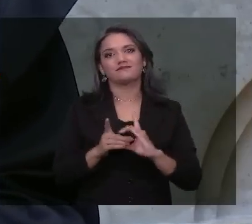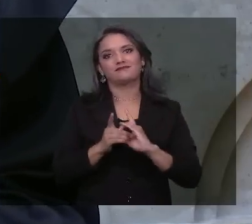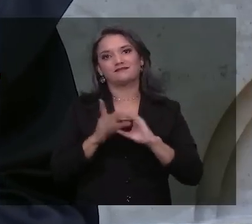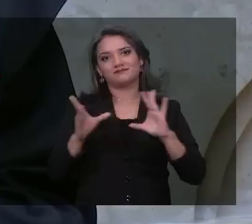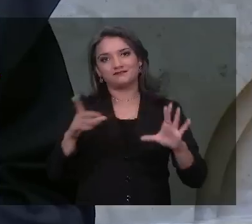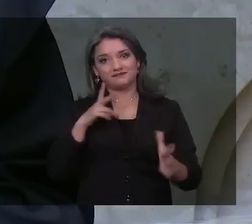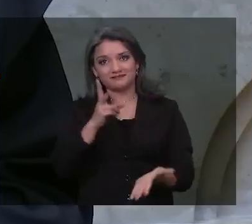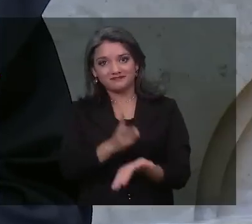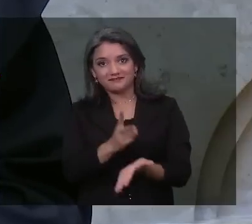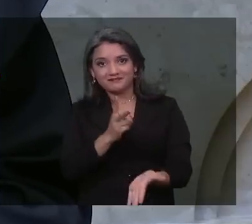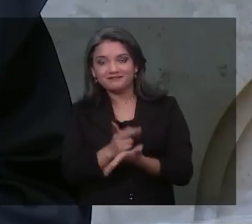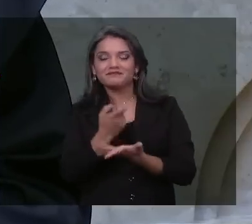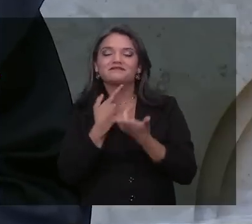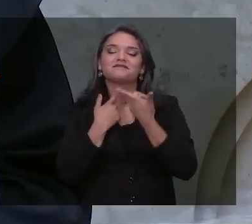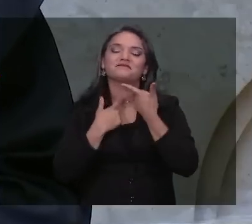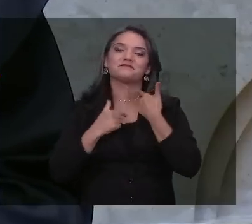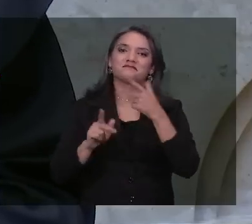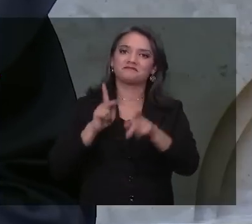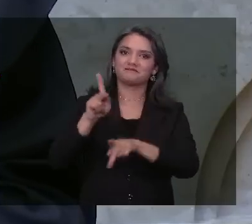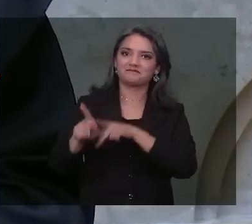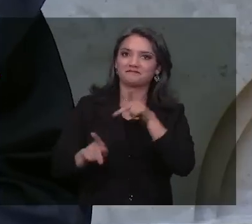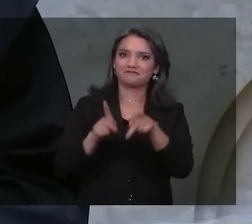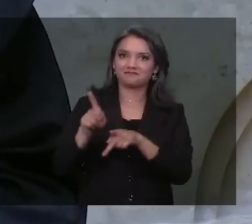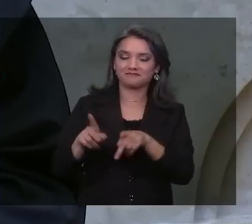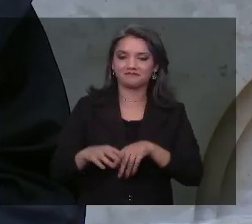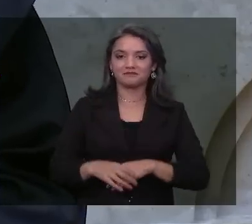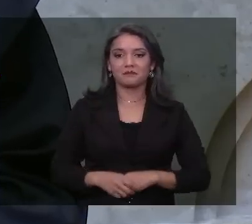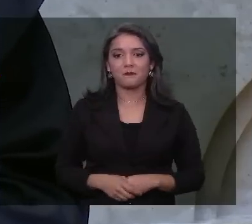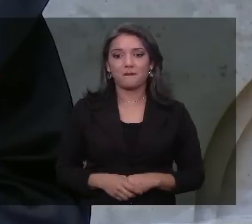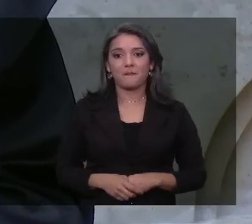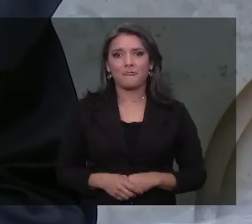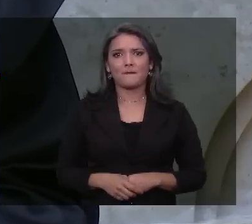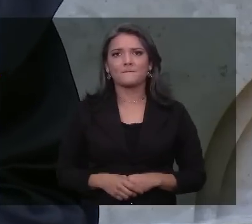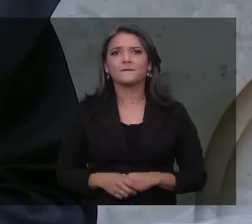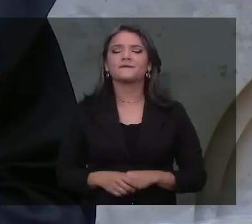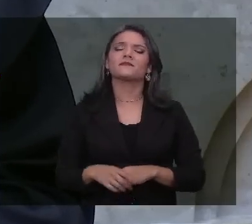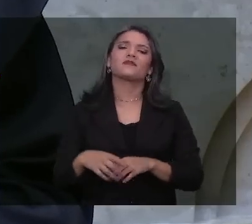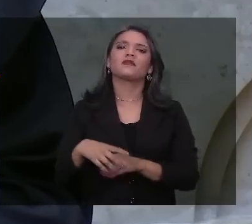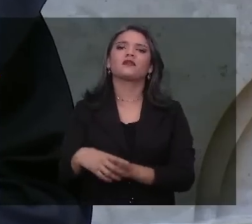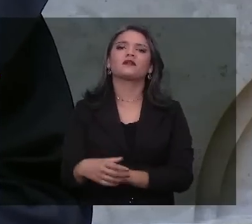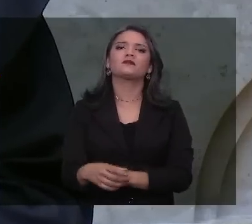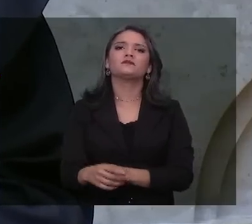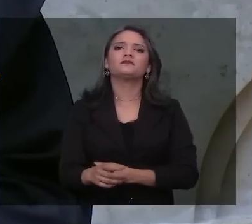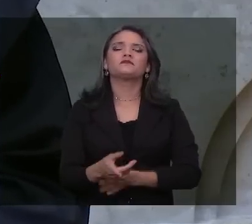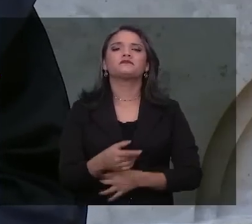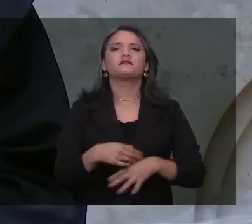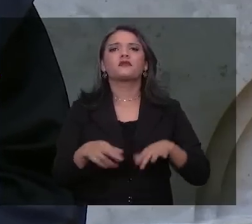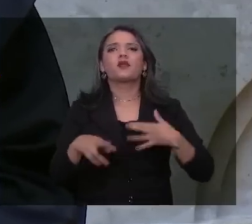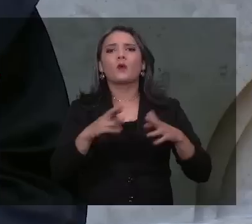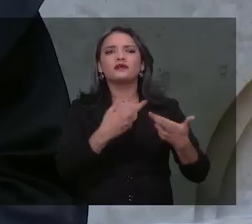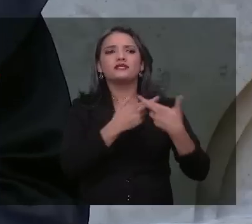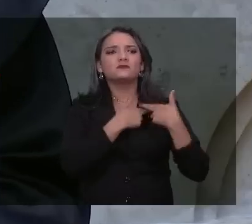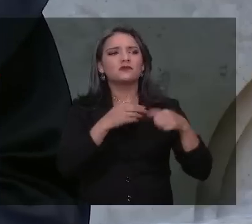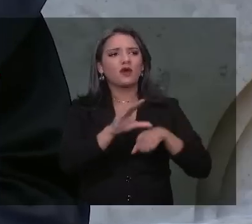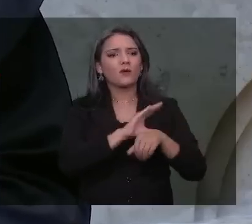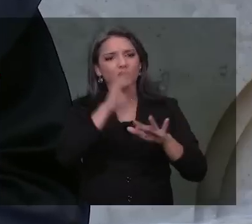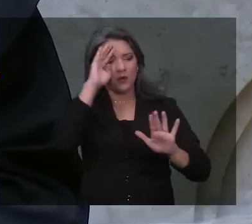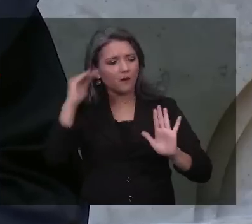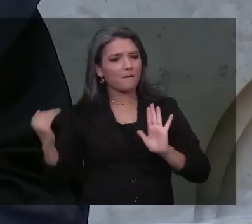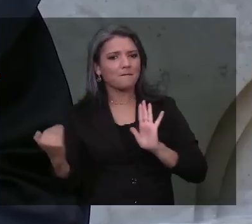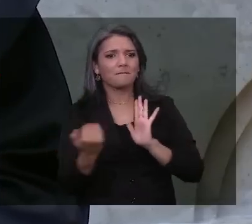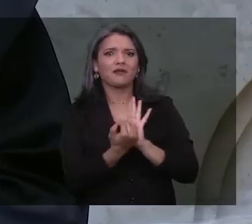da vontade popular. Cumprir as funções constitucionais da ordem exige que a entidade se